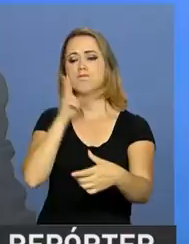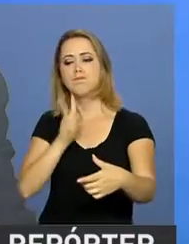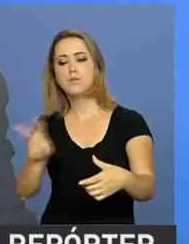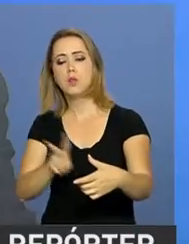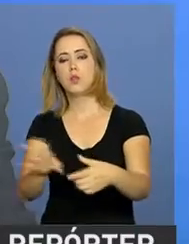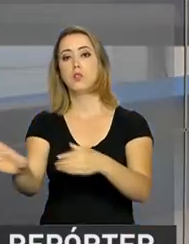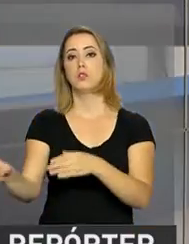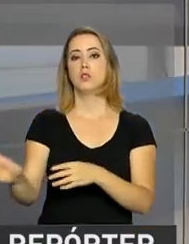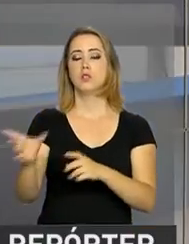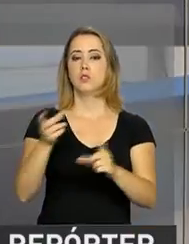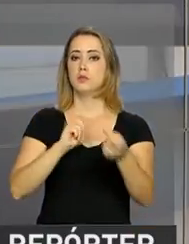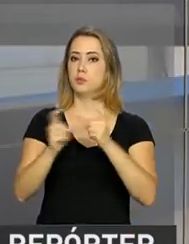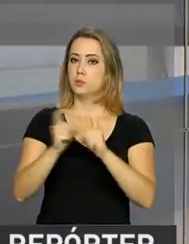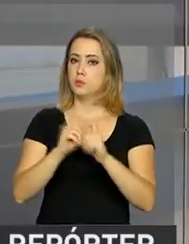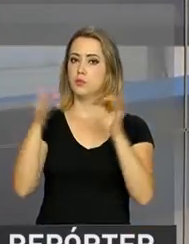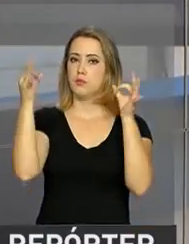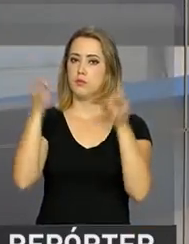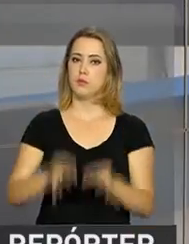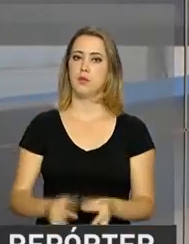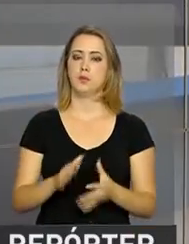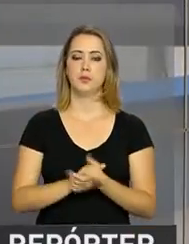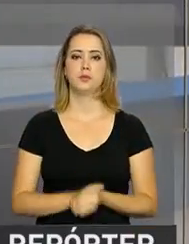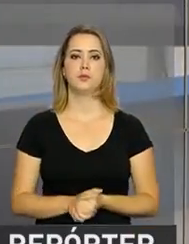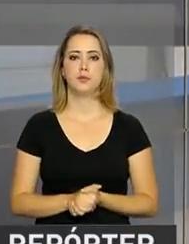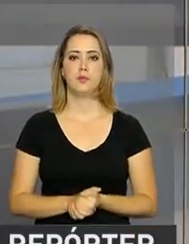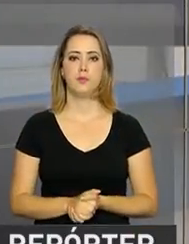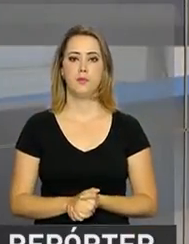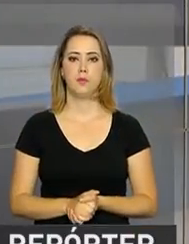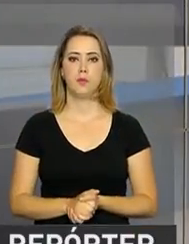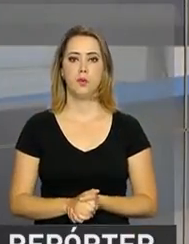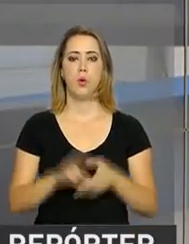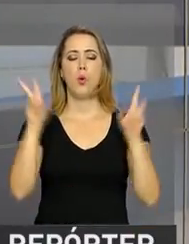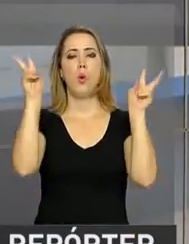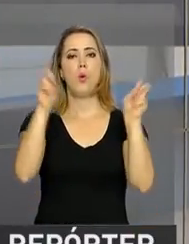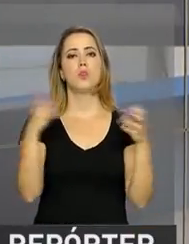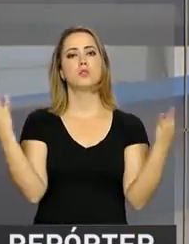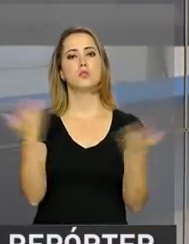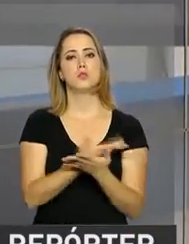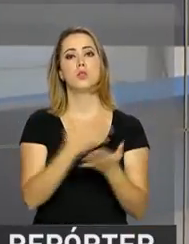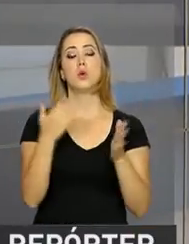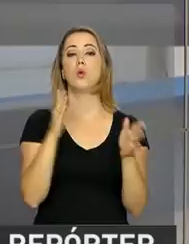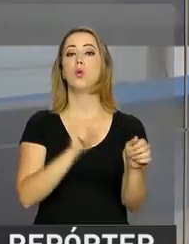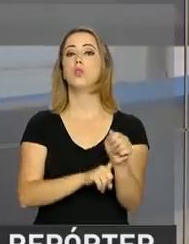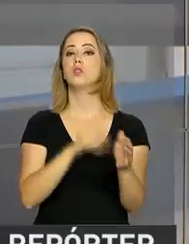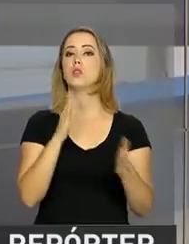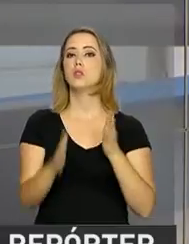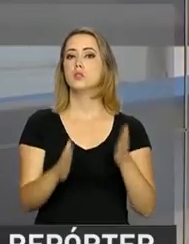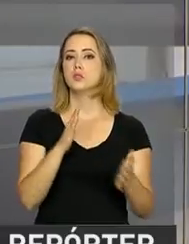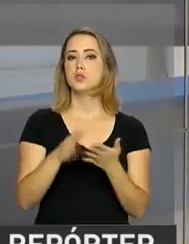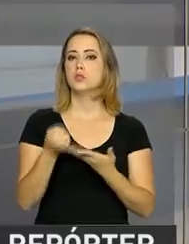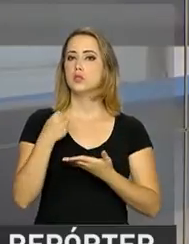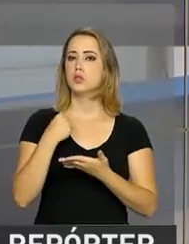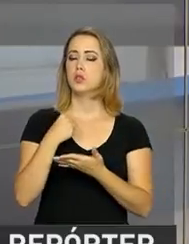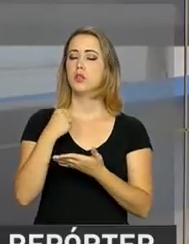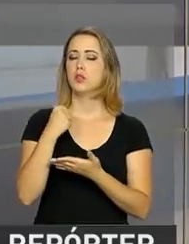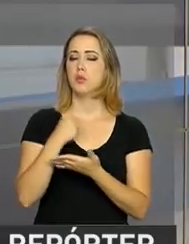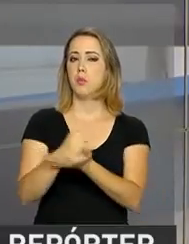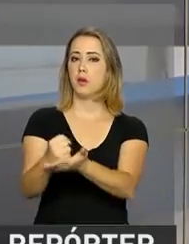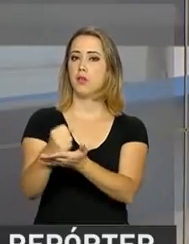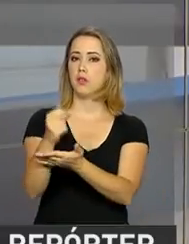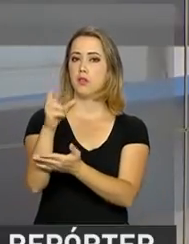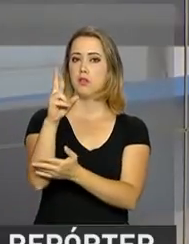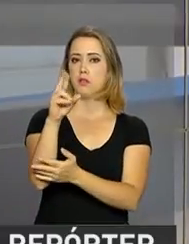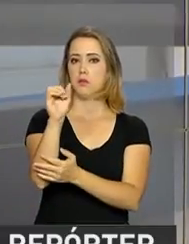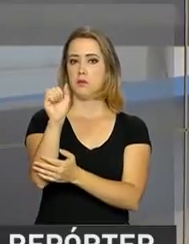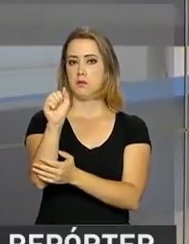sua coordenação o assunto agora é o prazo para a entrega da relação anual de informações sociais rais de